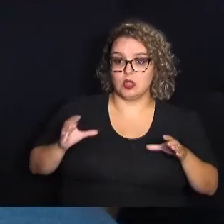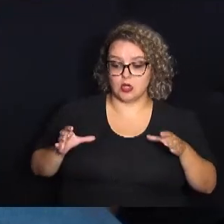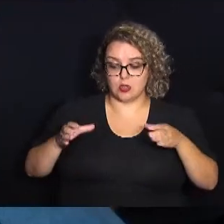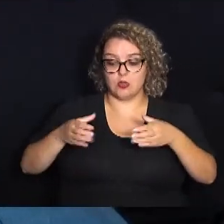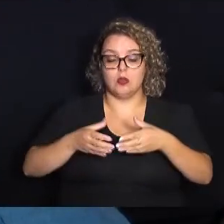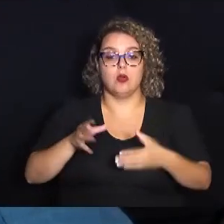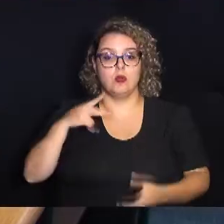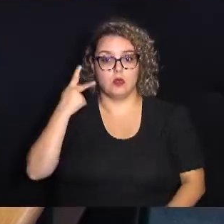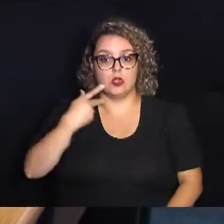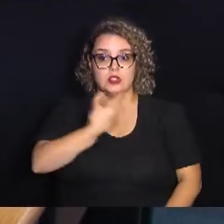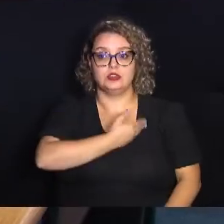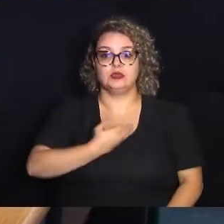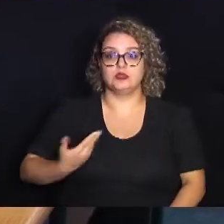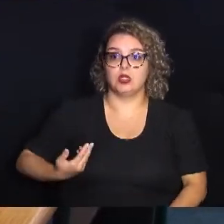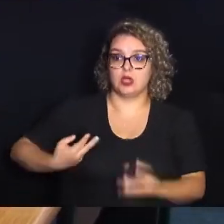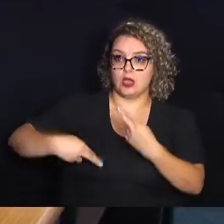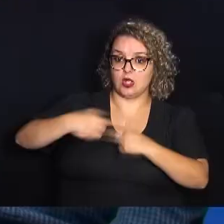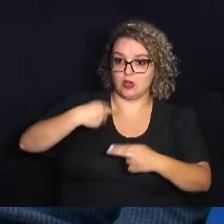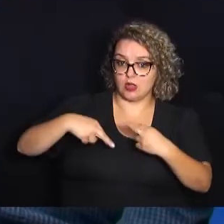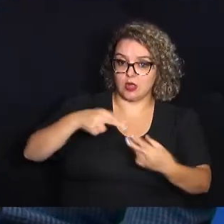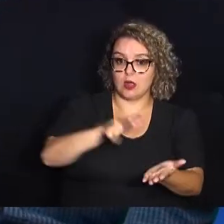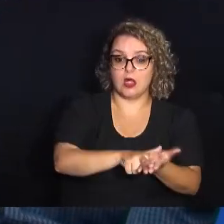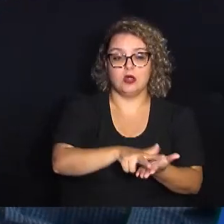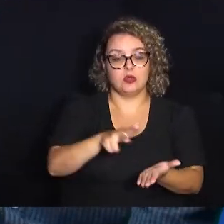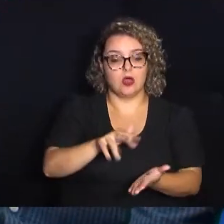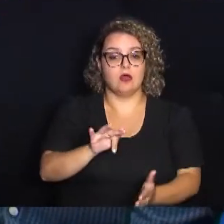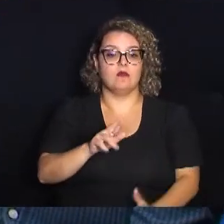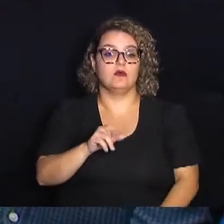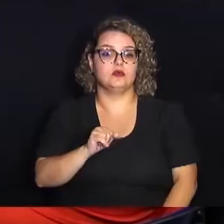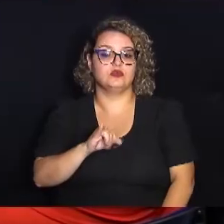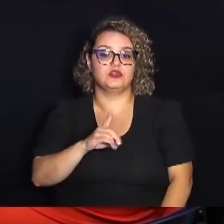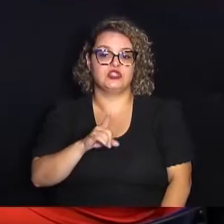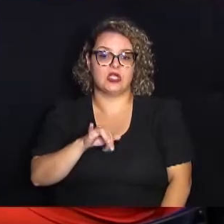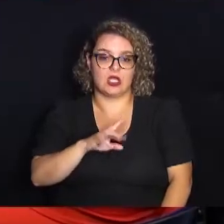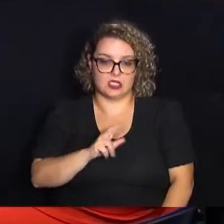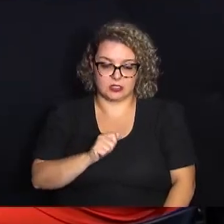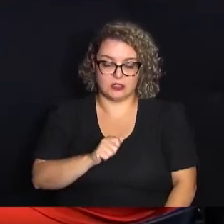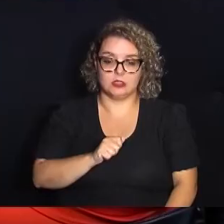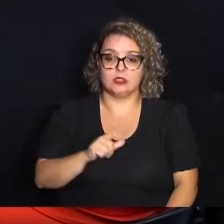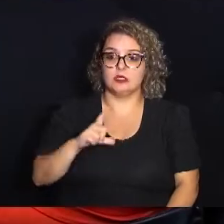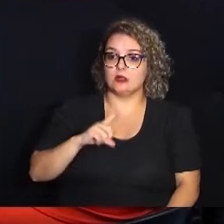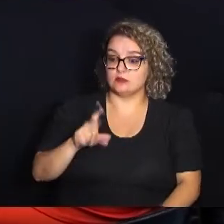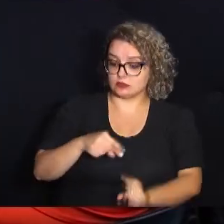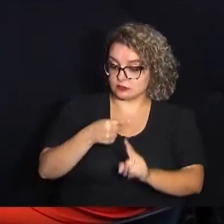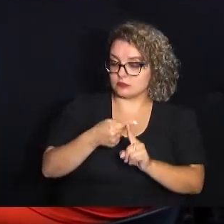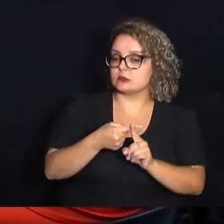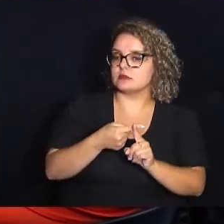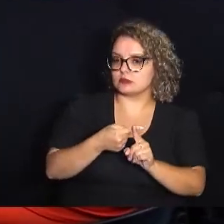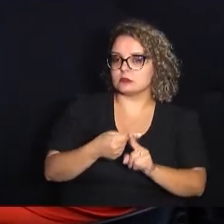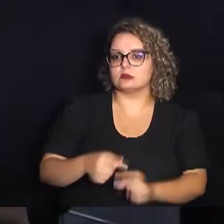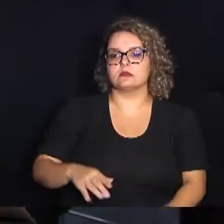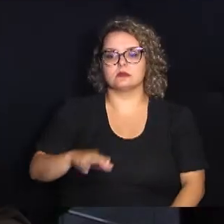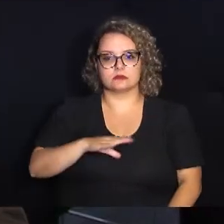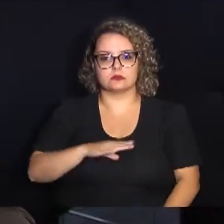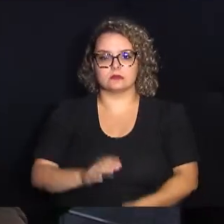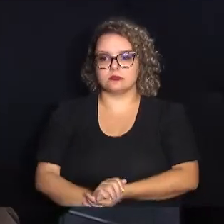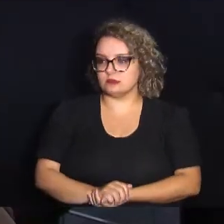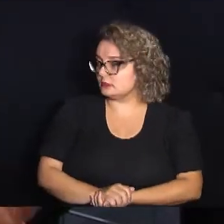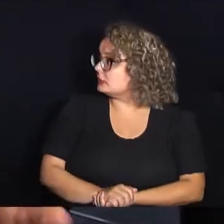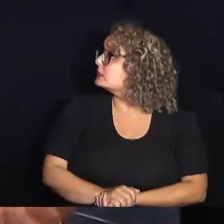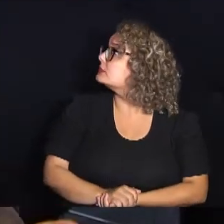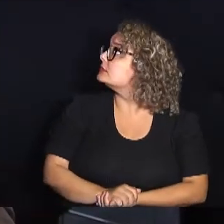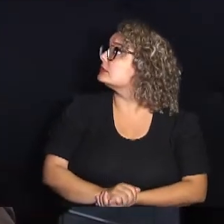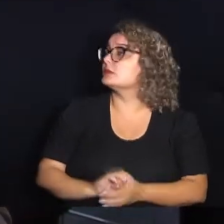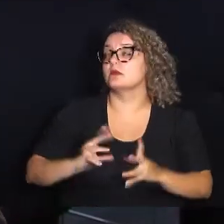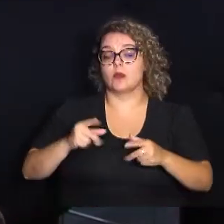políticas públicas em relação à regularização fundiária trouxe um saldo positivo para a cidade todos os avanços